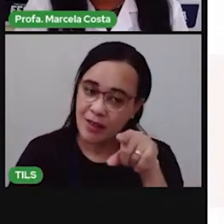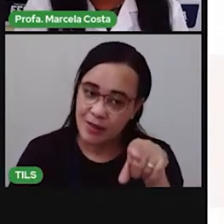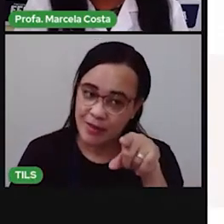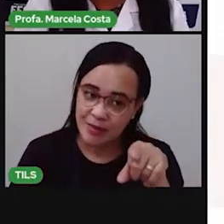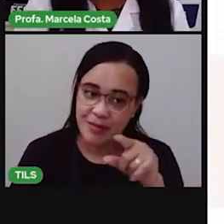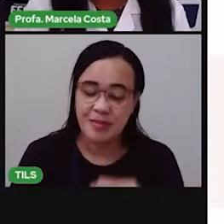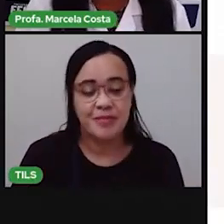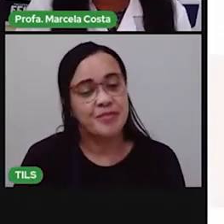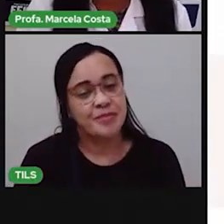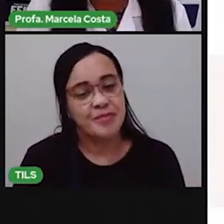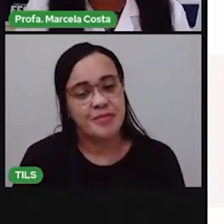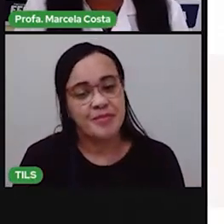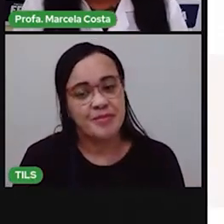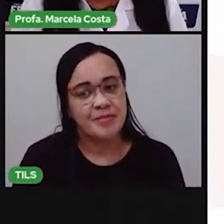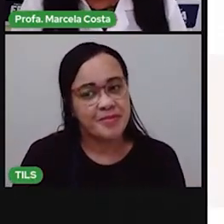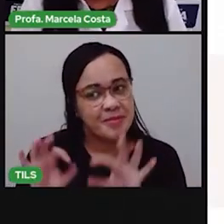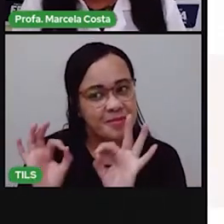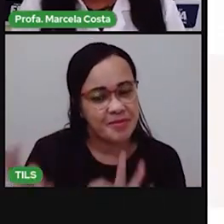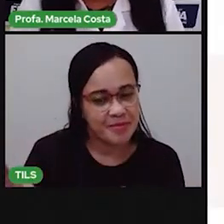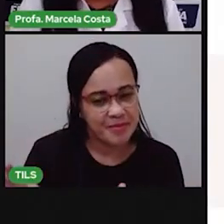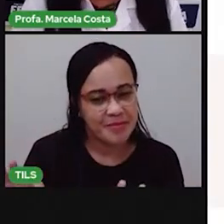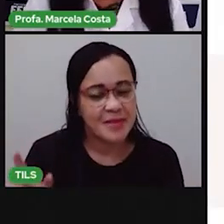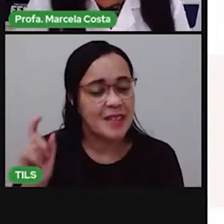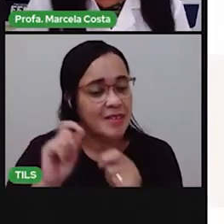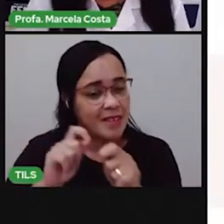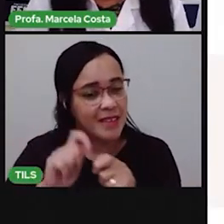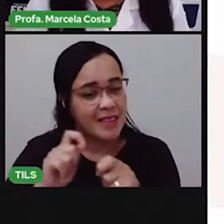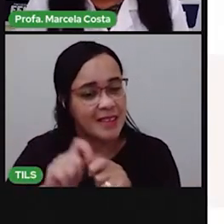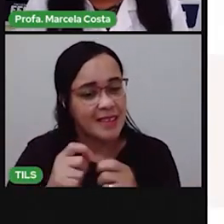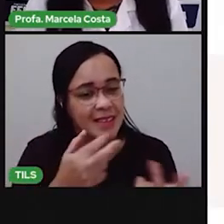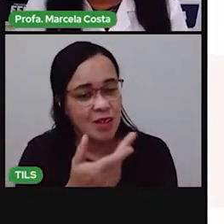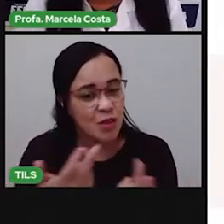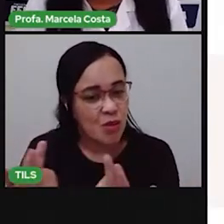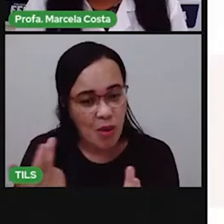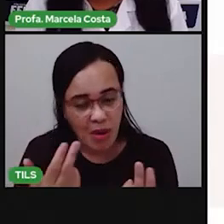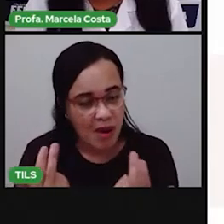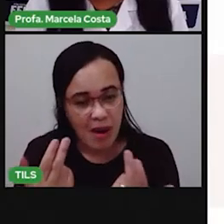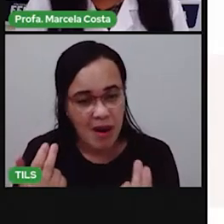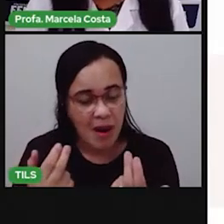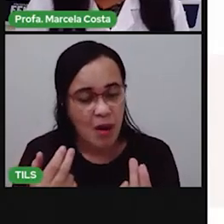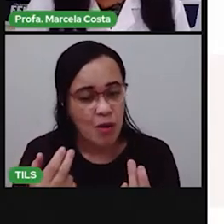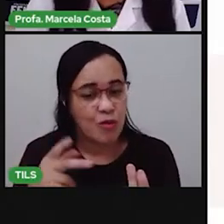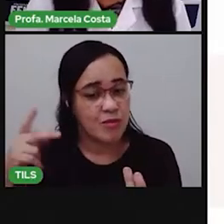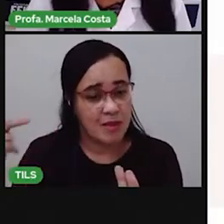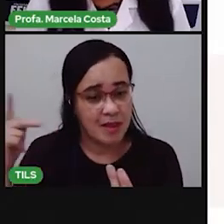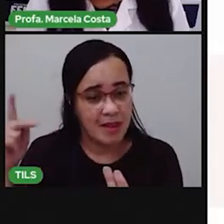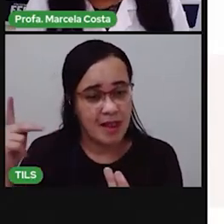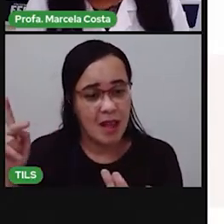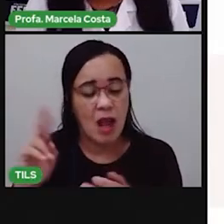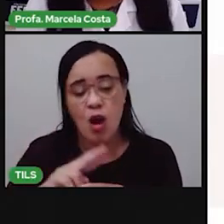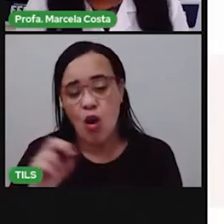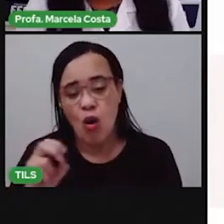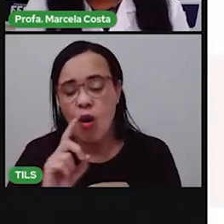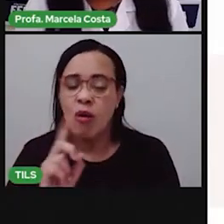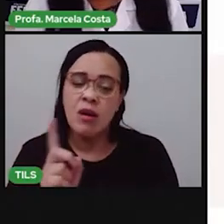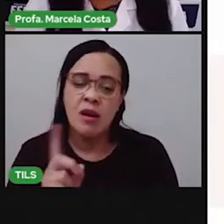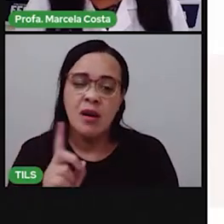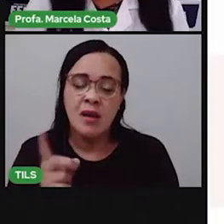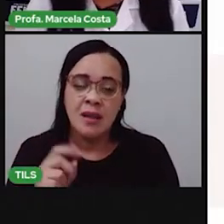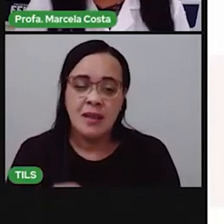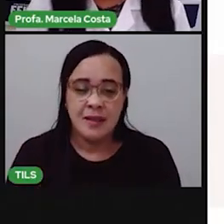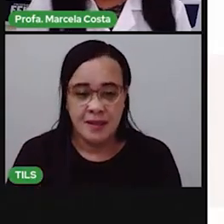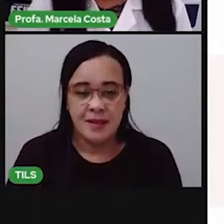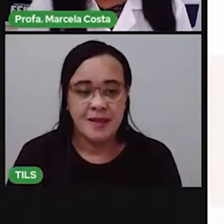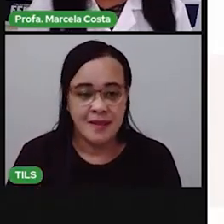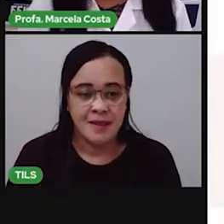com você e vai confirmar se você vai fazer as indicações que eu vou colocar daqui a pouco. Se você não fizer, aprenda